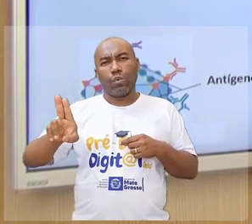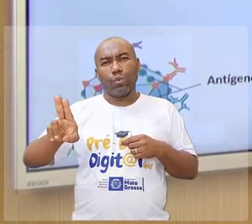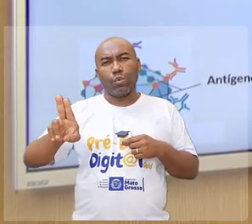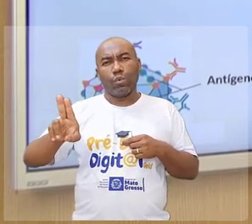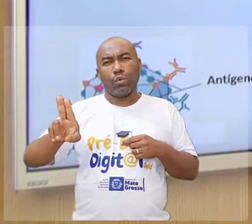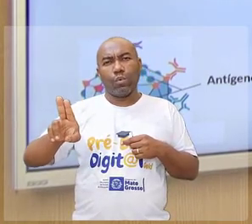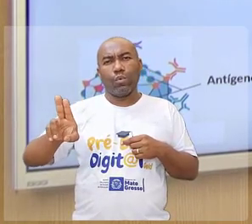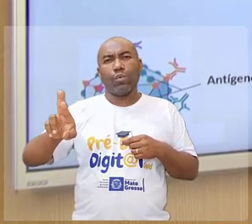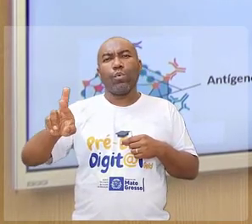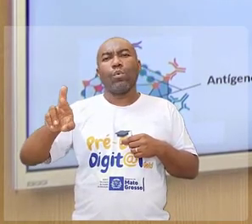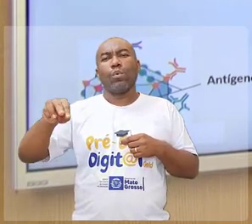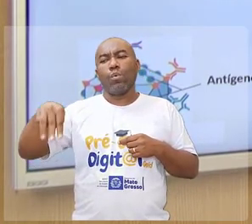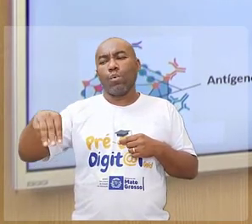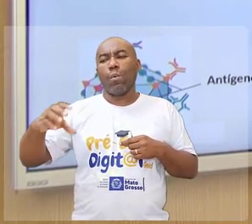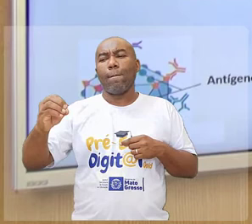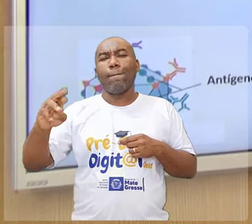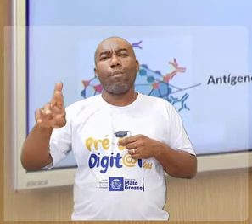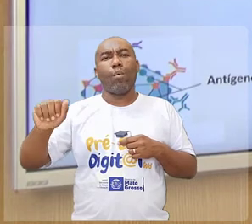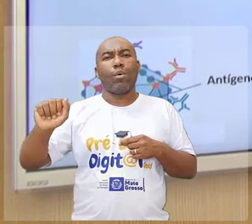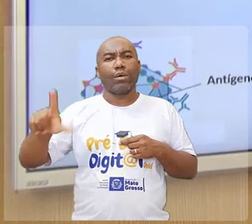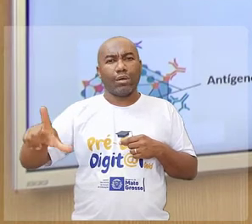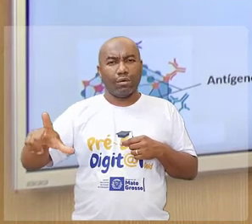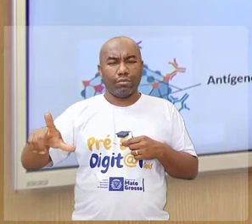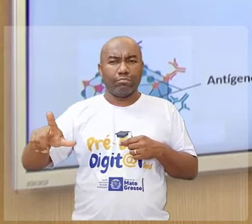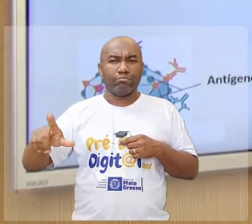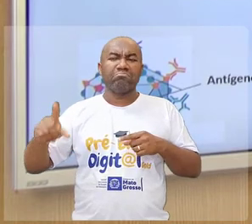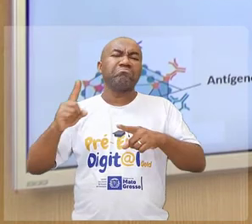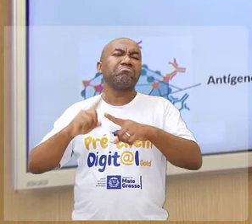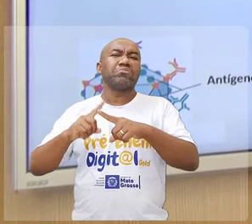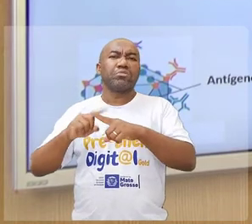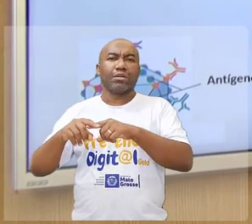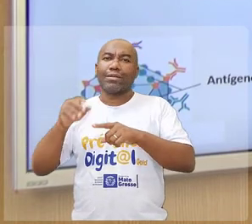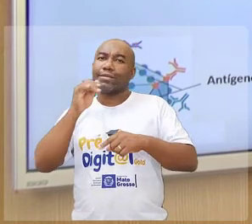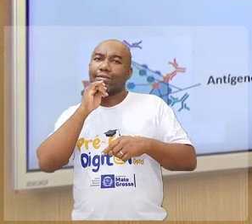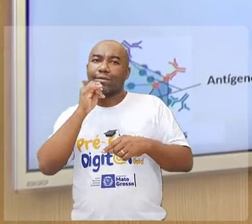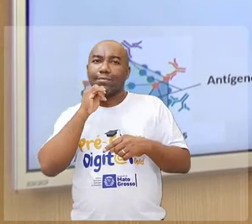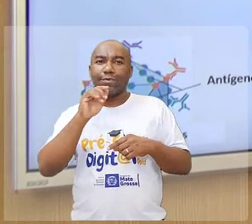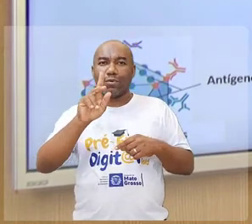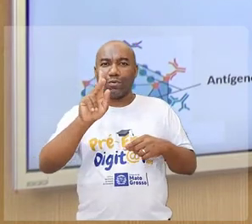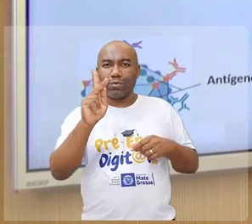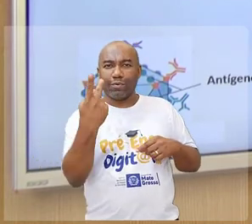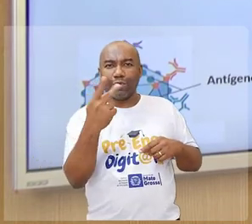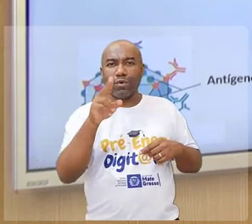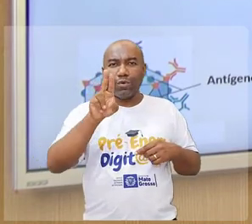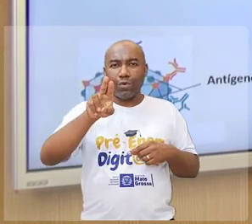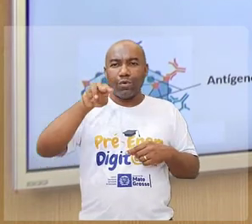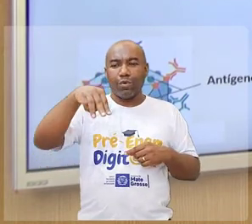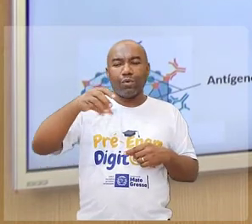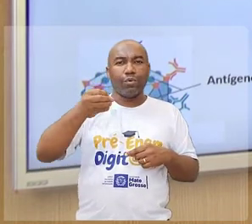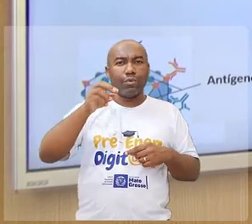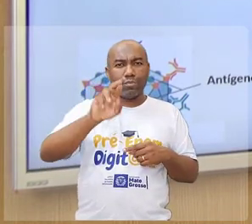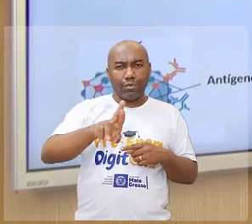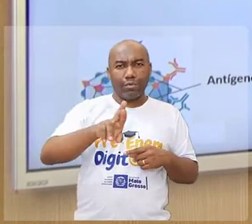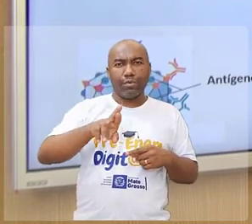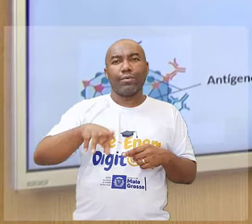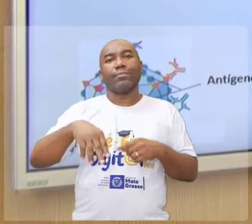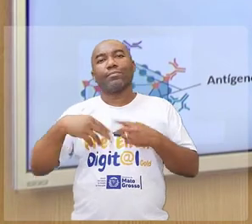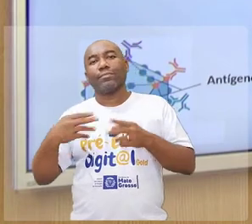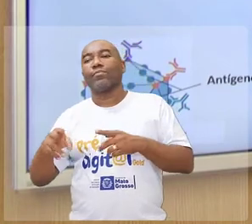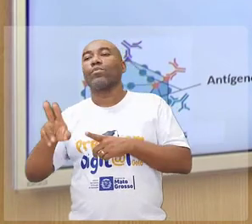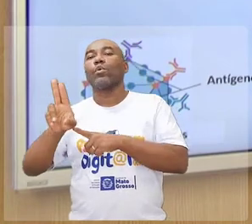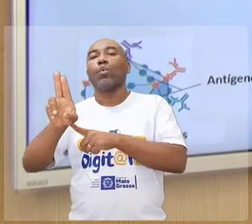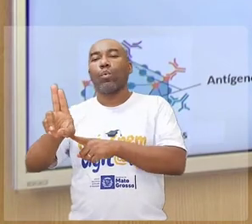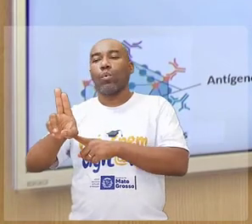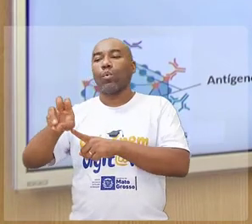humor, ela vem do latim e significa líquido. Então nós temos as proteínas circulando pelo nosso